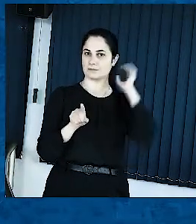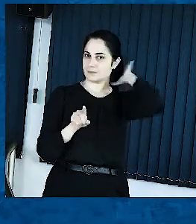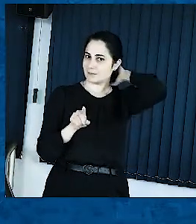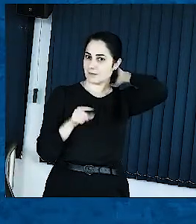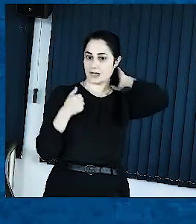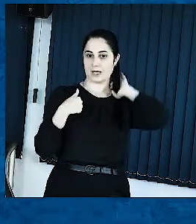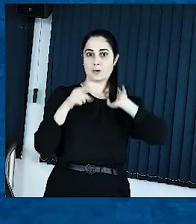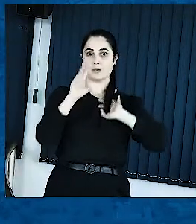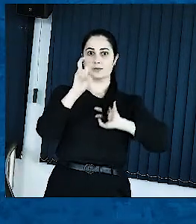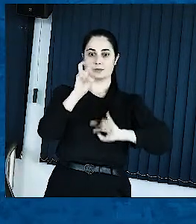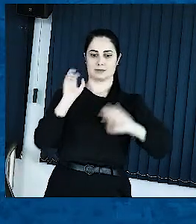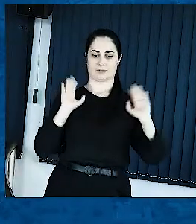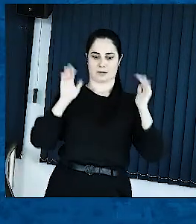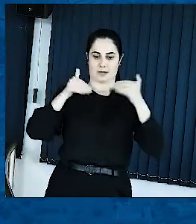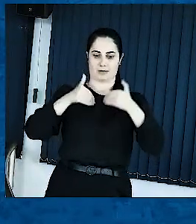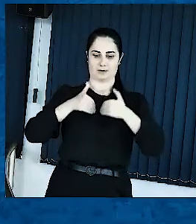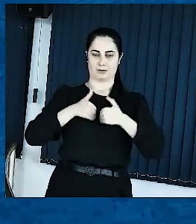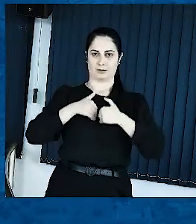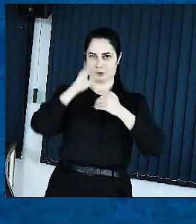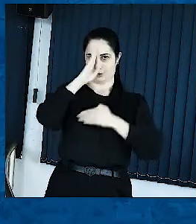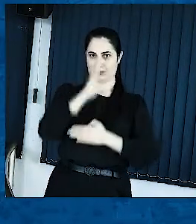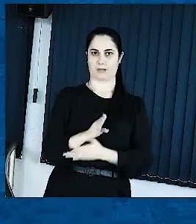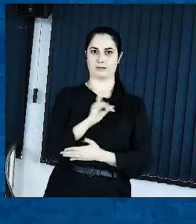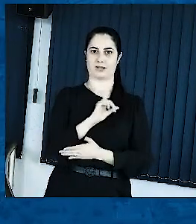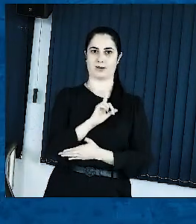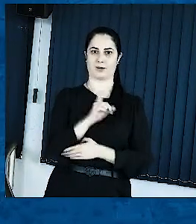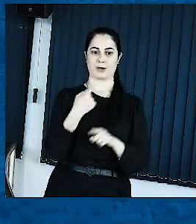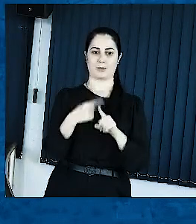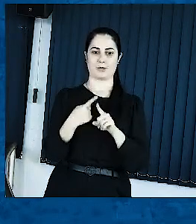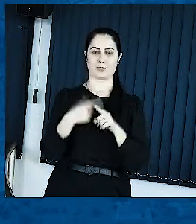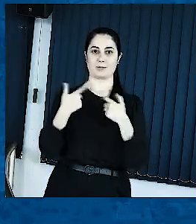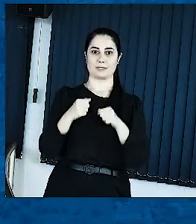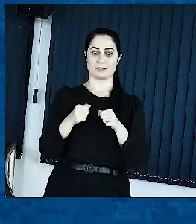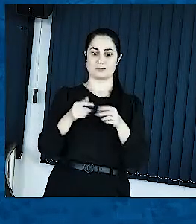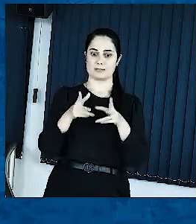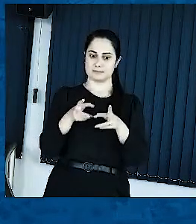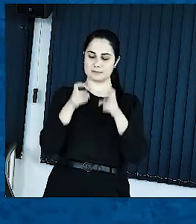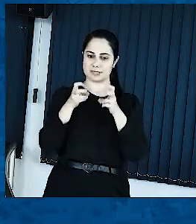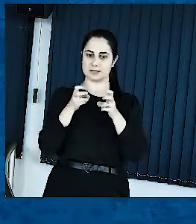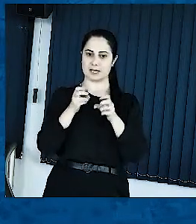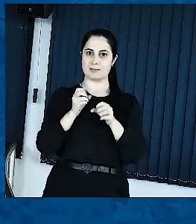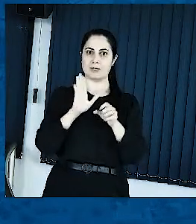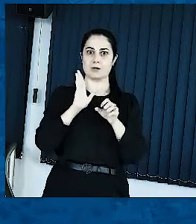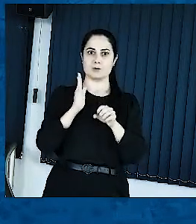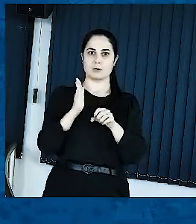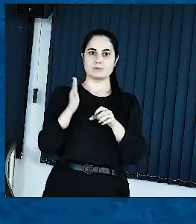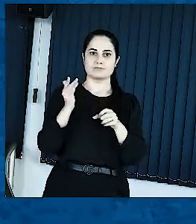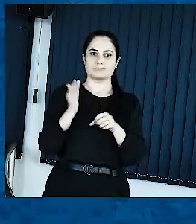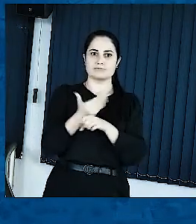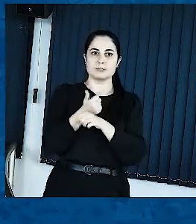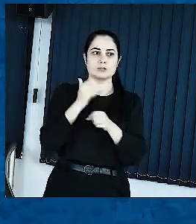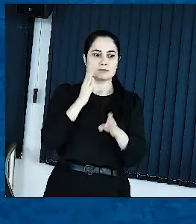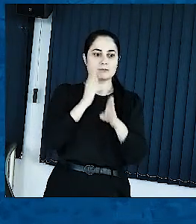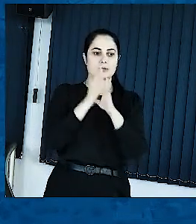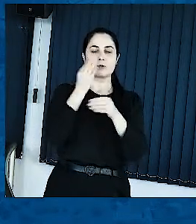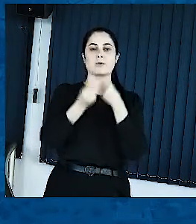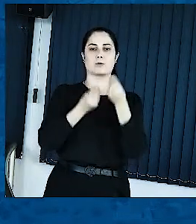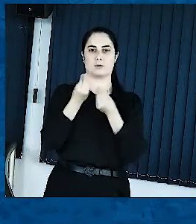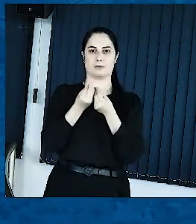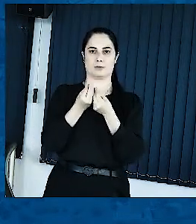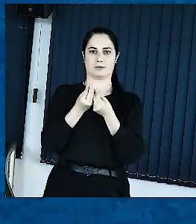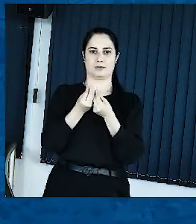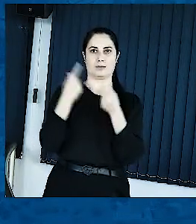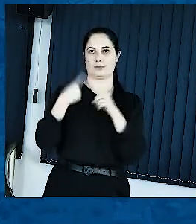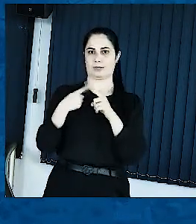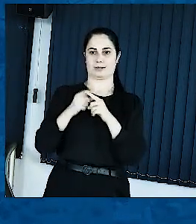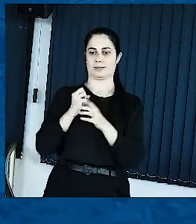ao autismo, porque eu preciso falar de intervenção precoce e vocês vão entender por quê. Porque senão nós vamos ficar até amanhã de